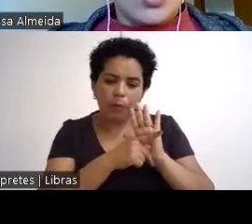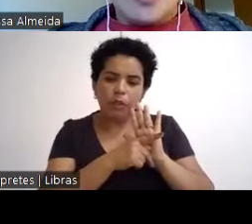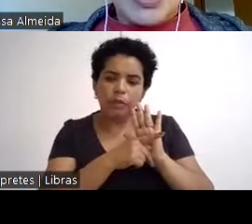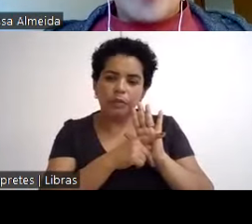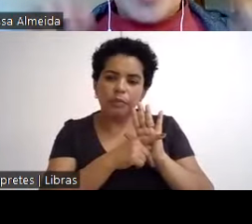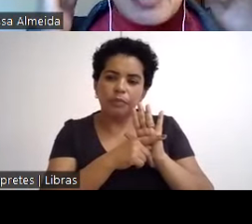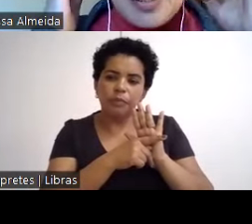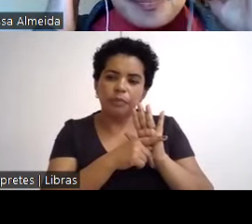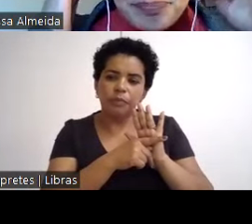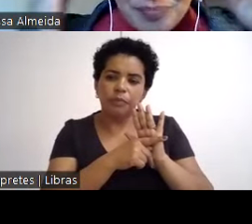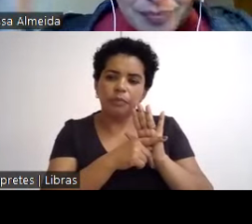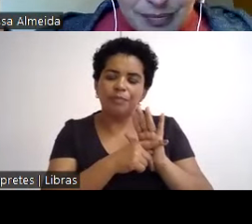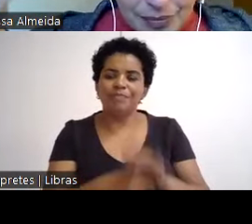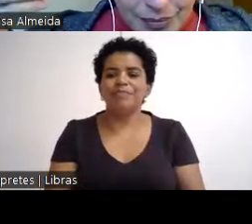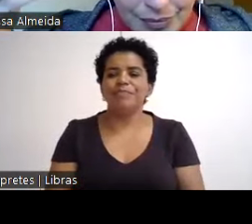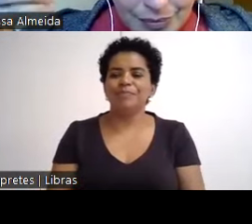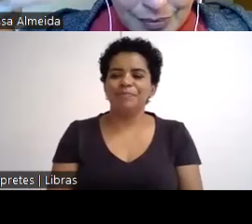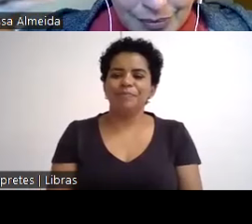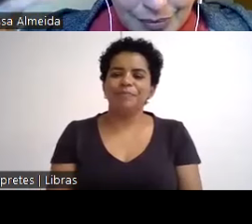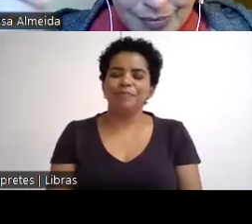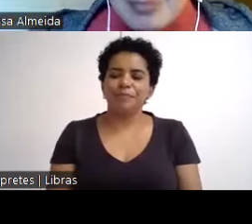A gente perdi a palavra.